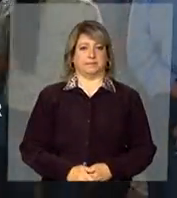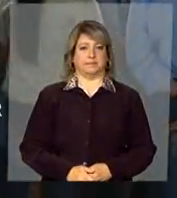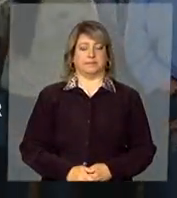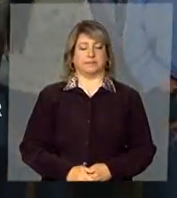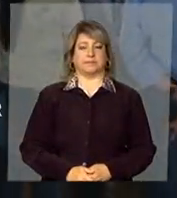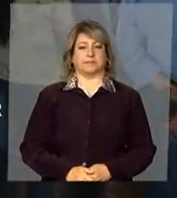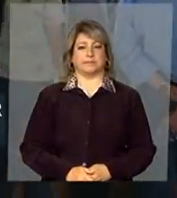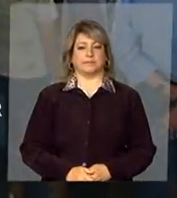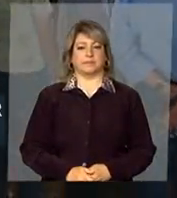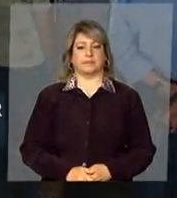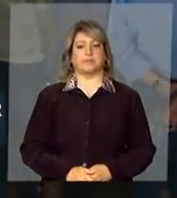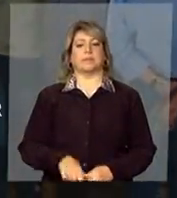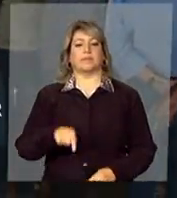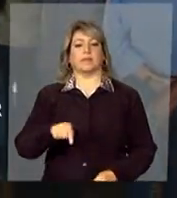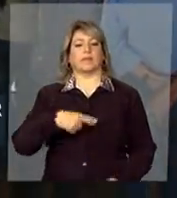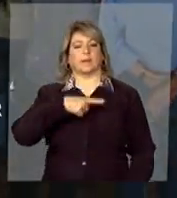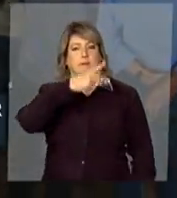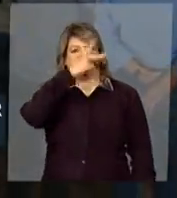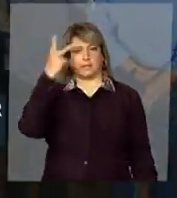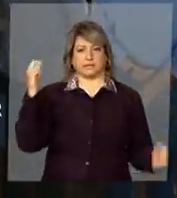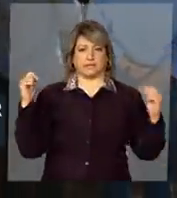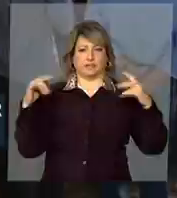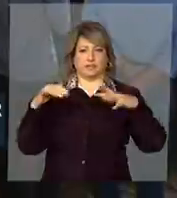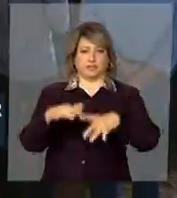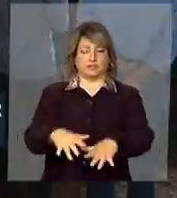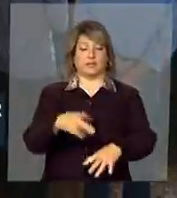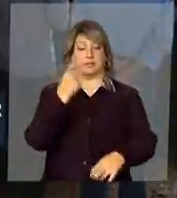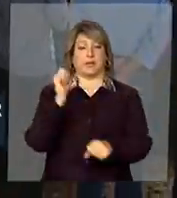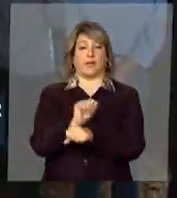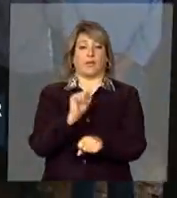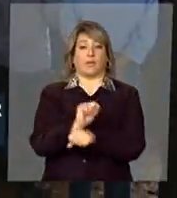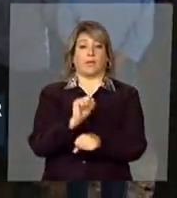Aí está a população, moradores da região que